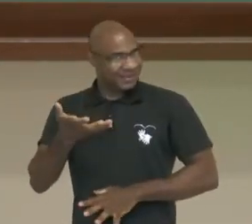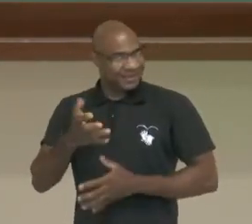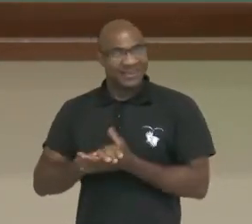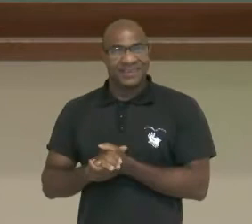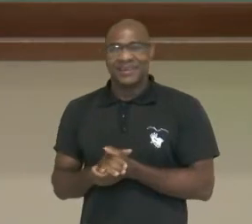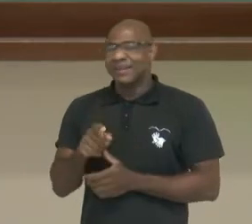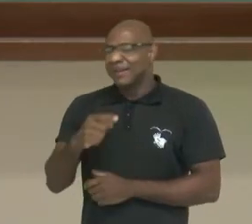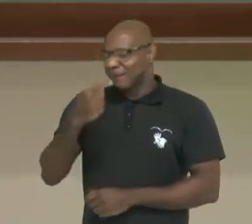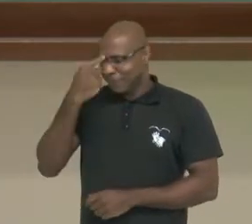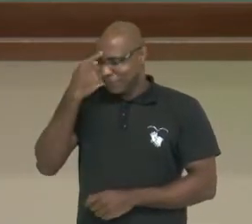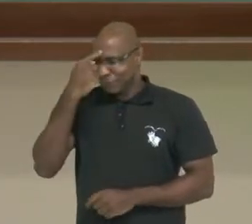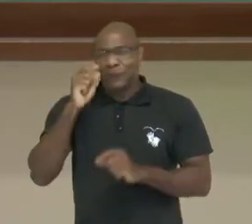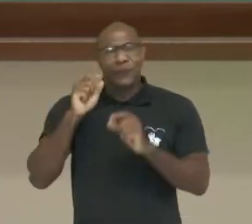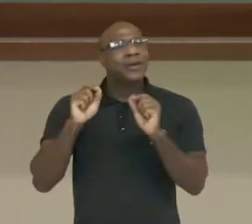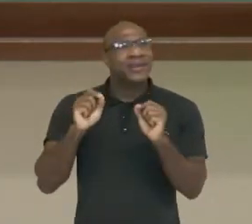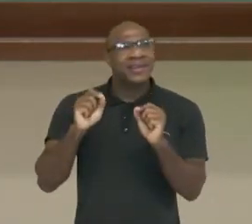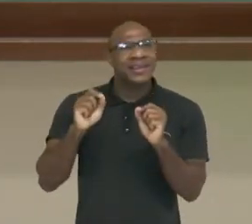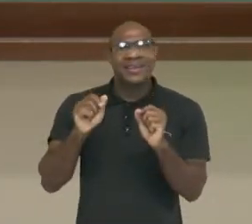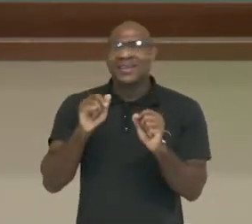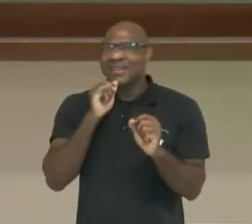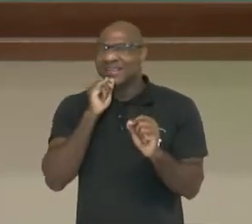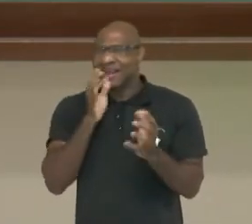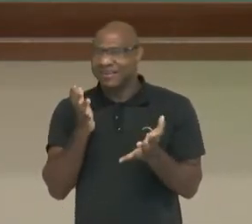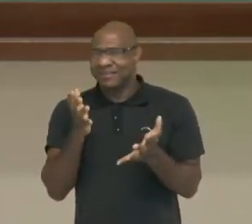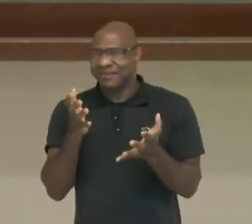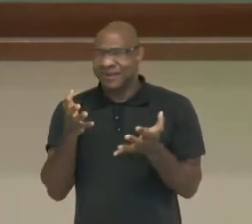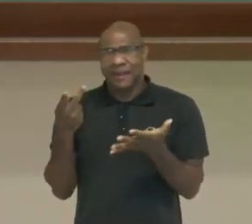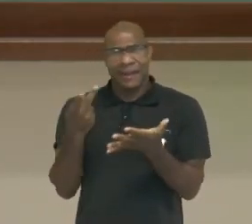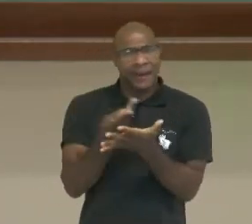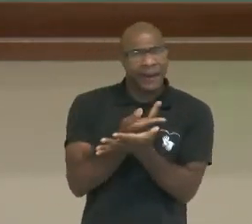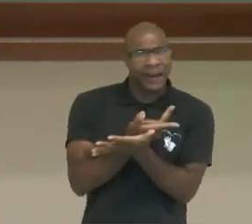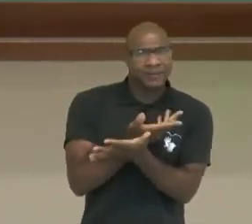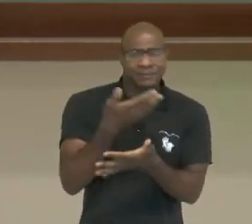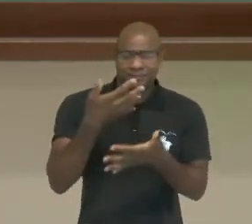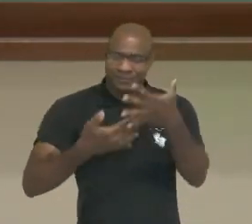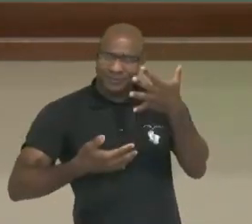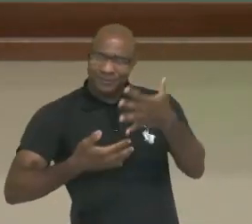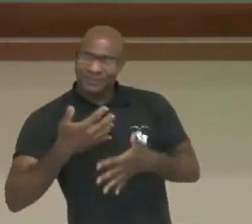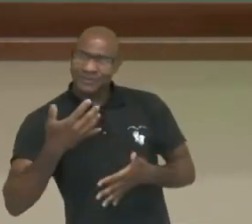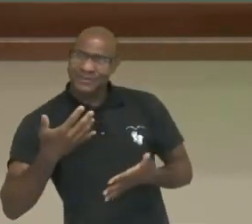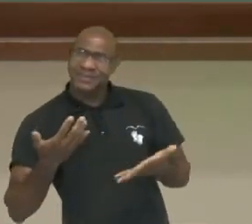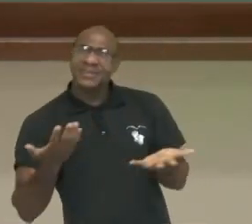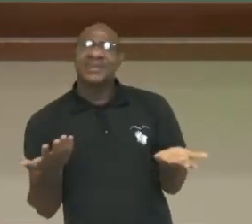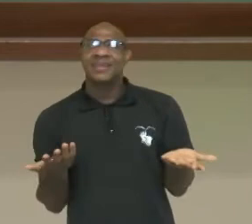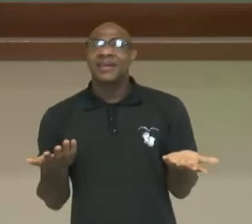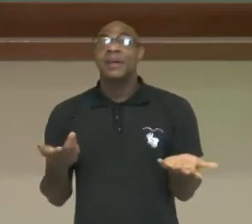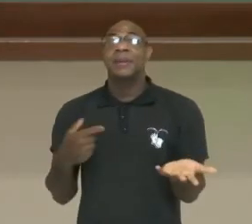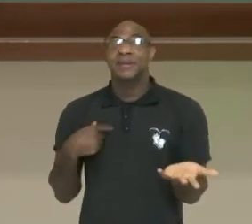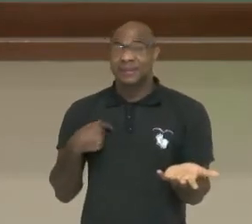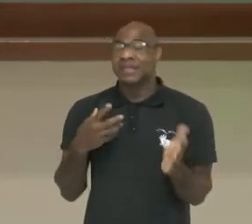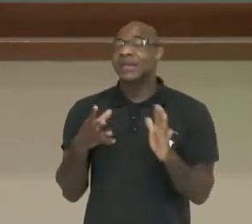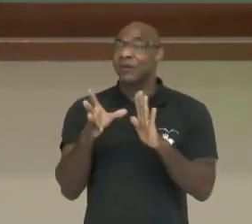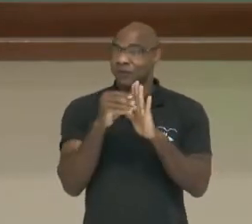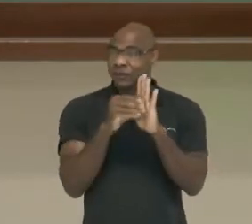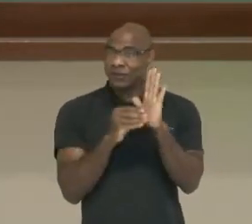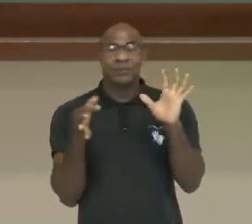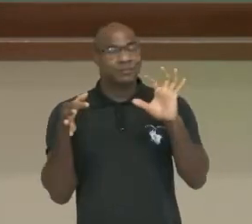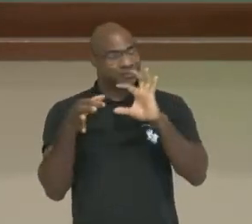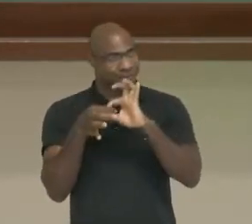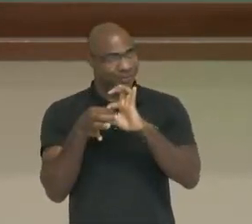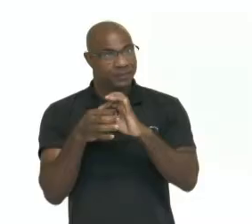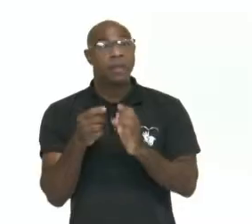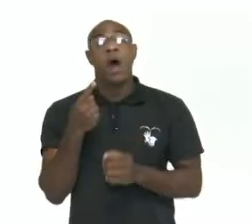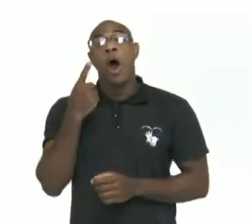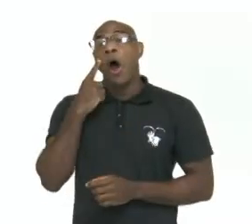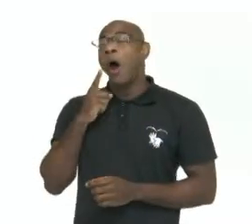que estava tudo incoerente? Bom, incoerente estava, mas tem a ver com o nosso conteúdo. Por quê? Olha os